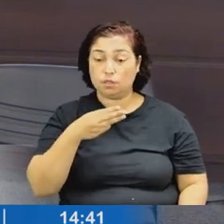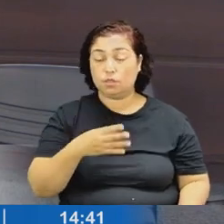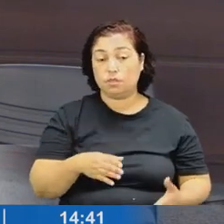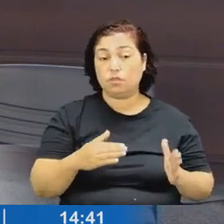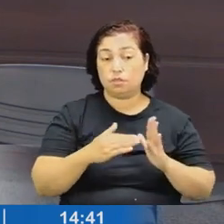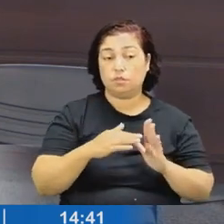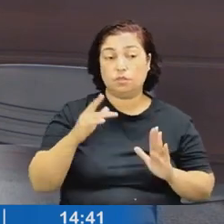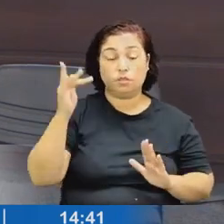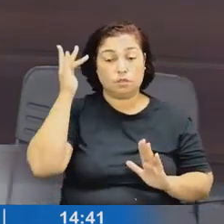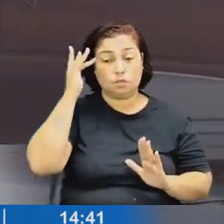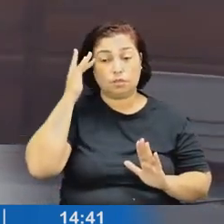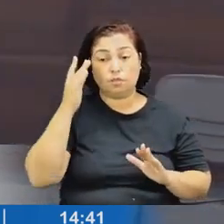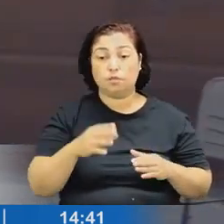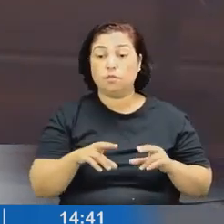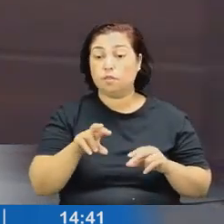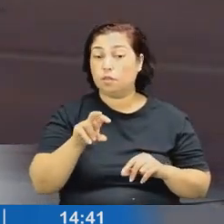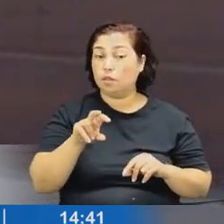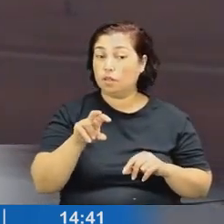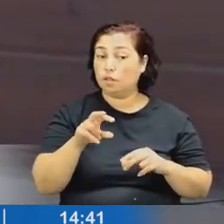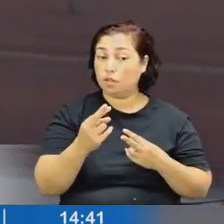12 milhões